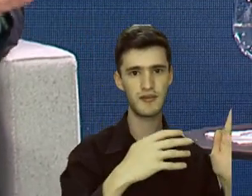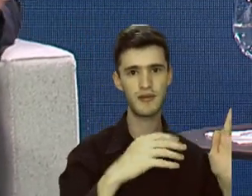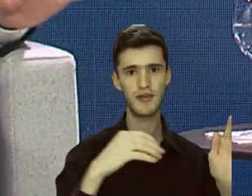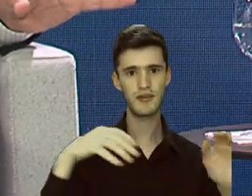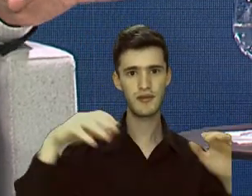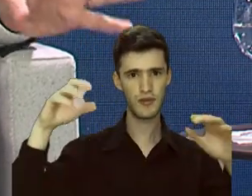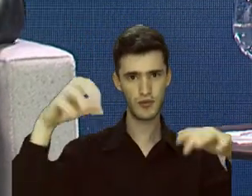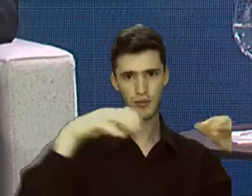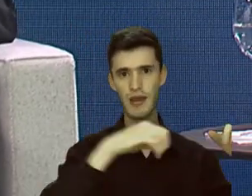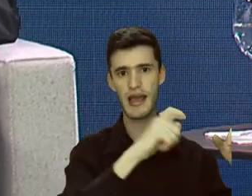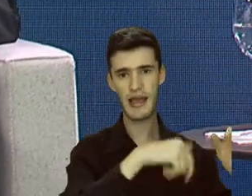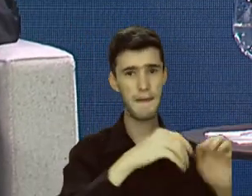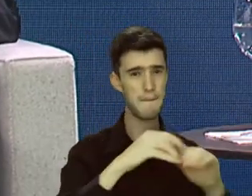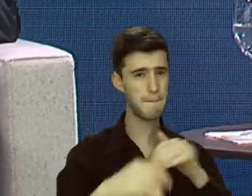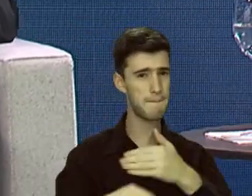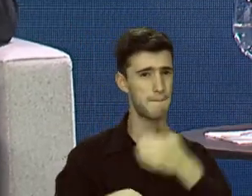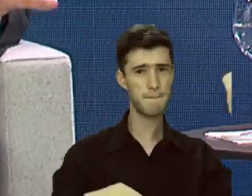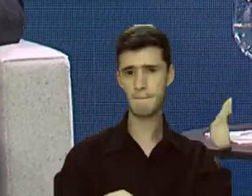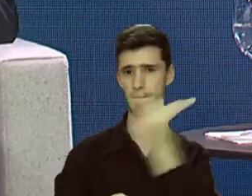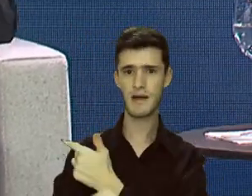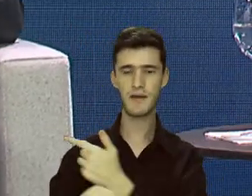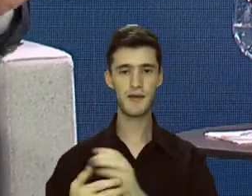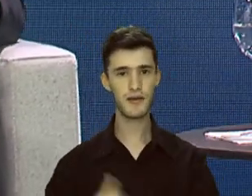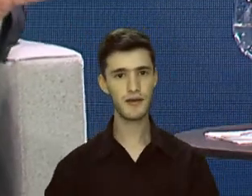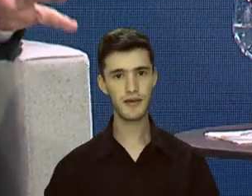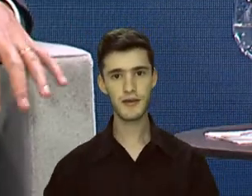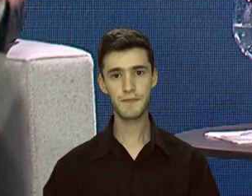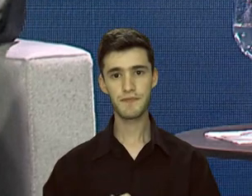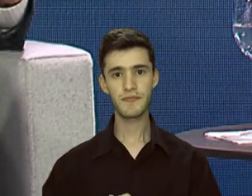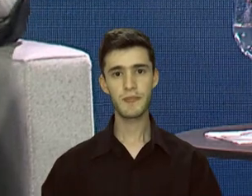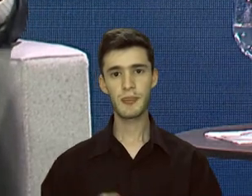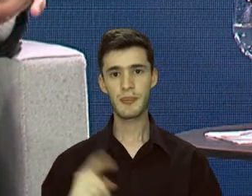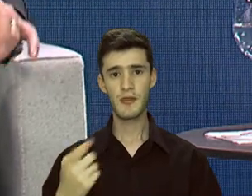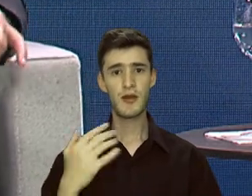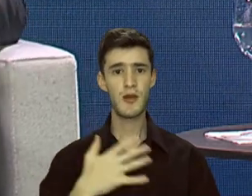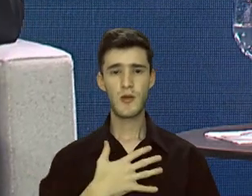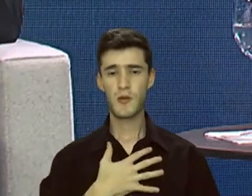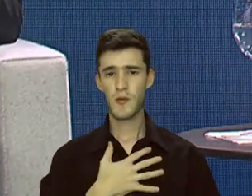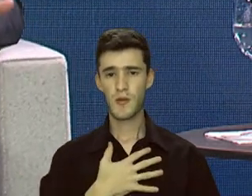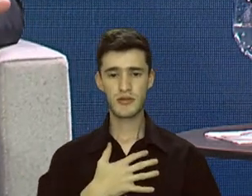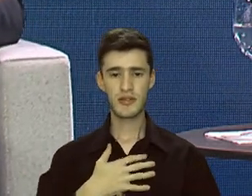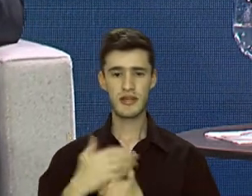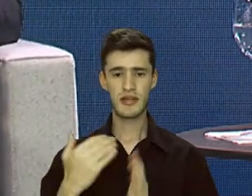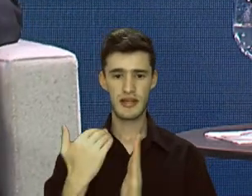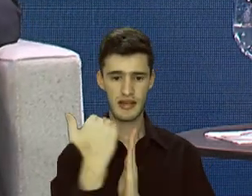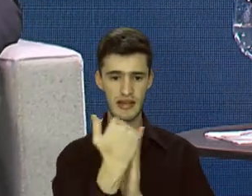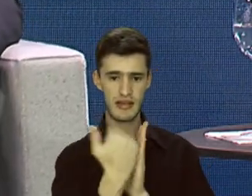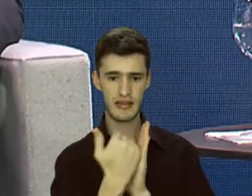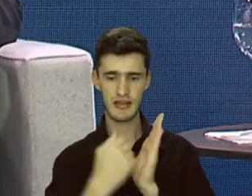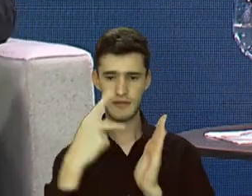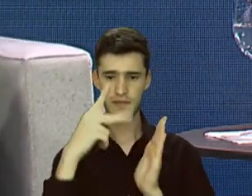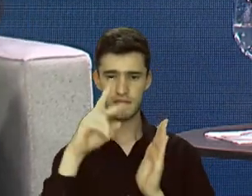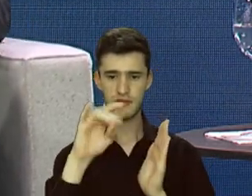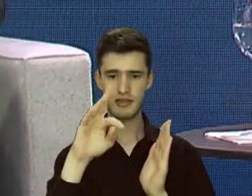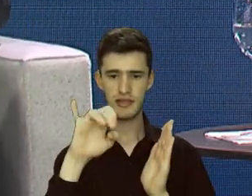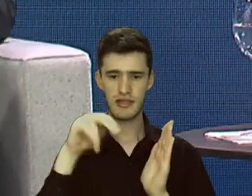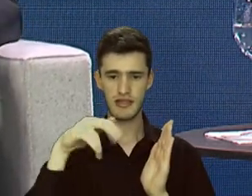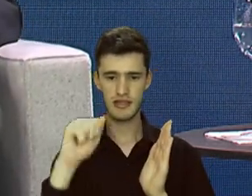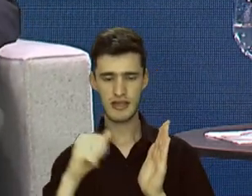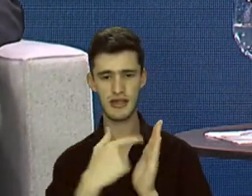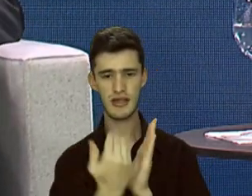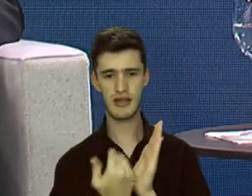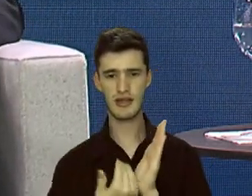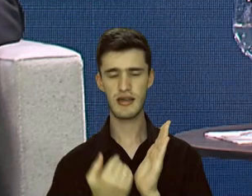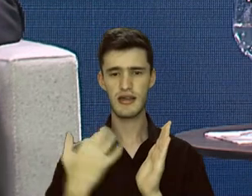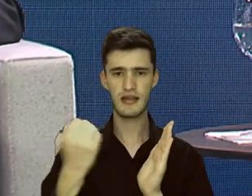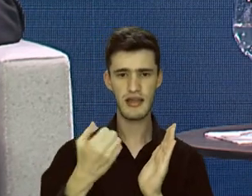tá posicionado em coisas fora da Porteira dentro da Porteira a gente gosta muito da cadeia da proteína Leite confinamento Avicultura Aonde o Brasil tem